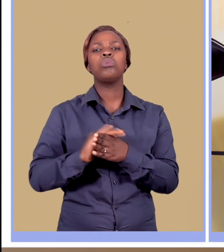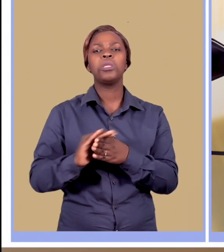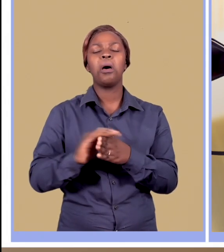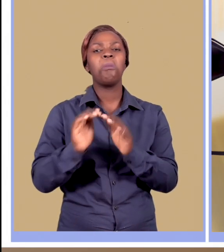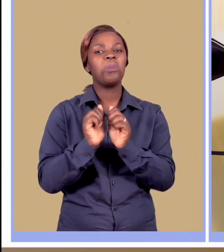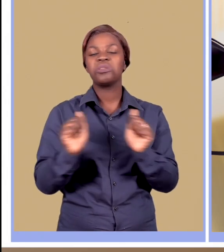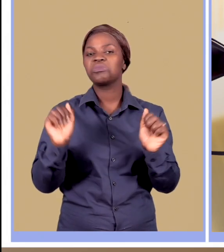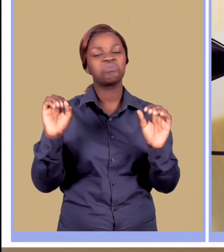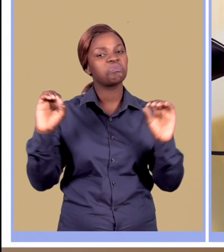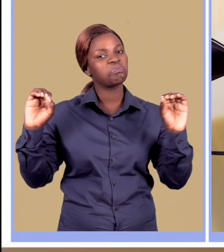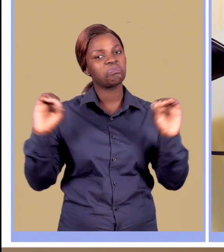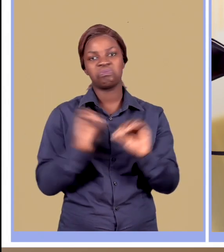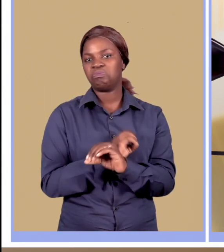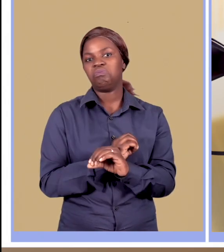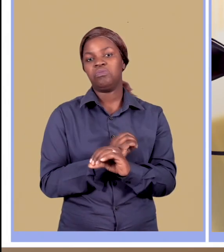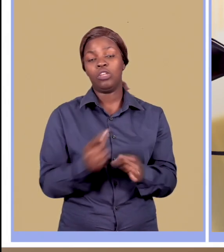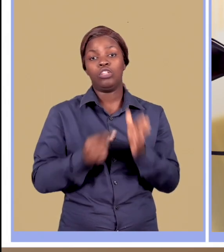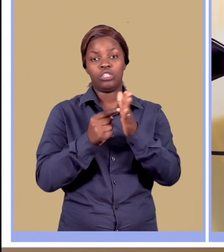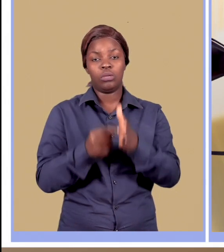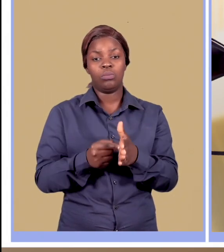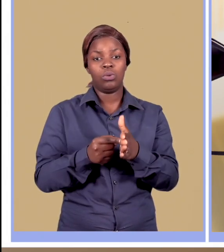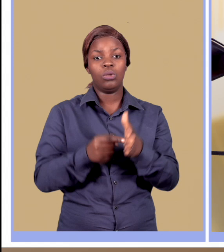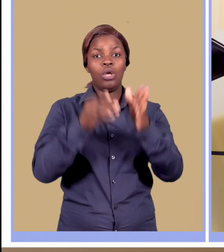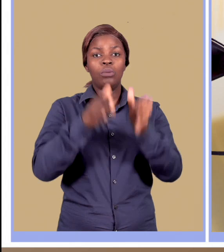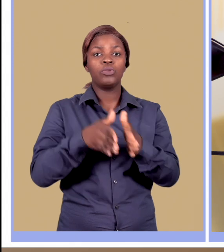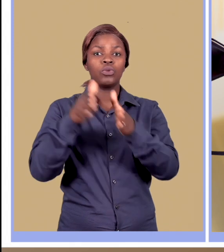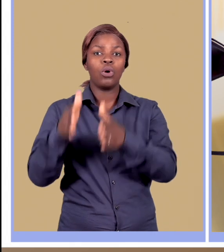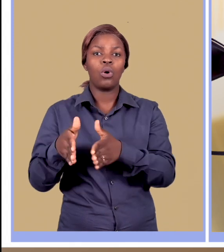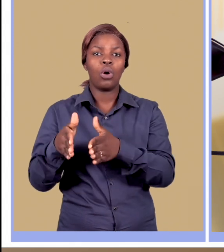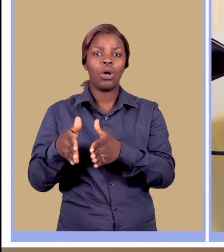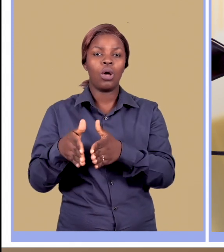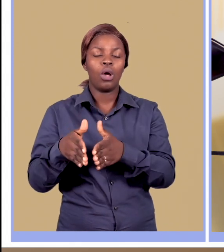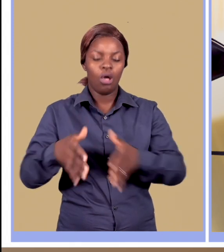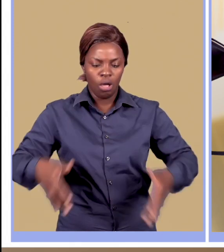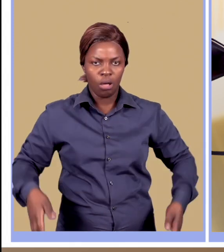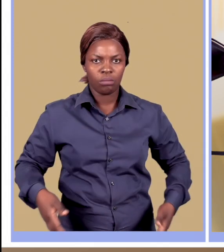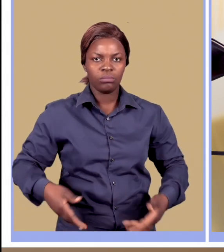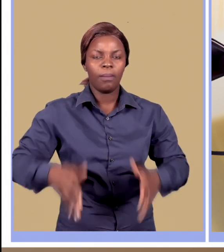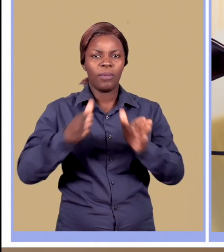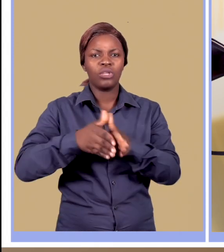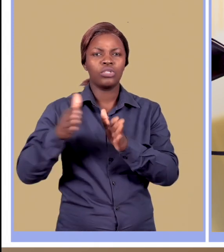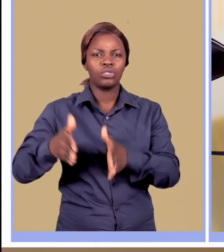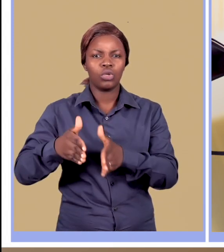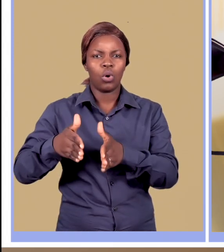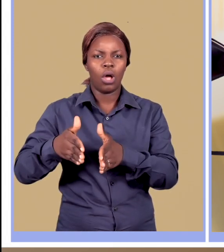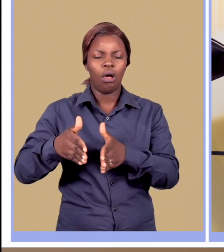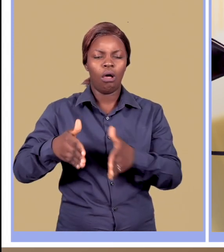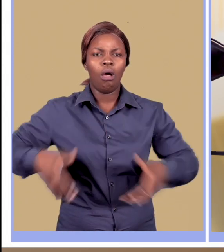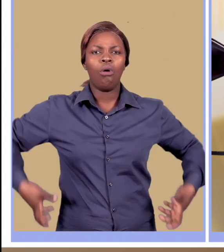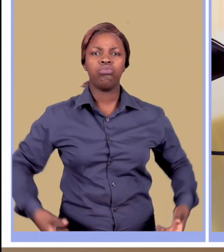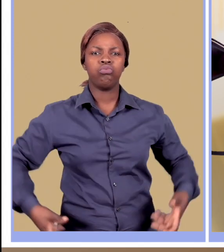que tinham mobilidade, um paraplégico não pode entrar na água para entrar no barco. As pernas